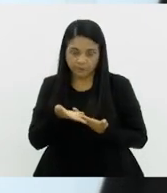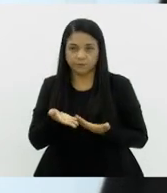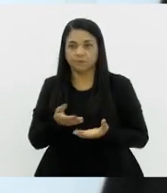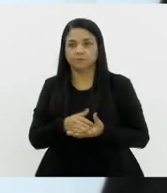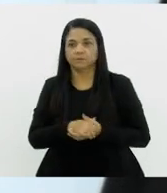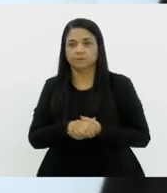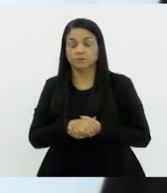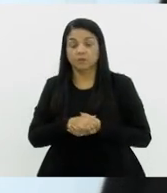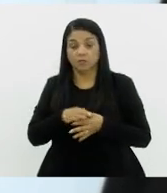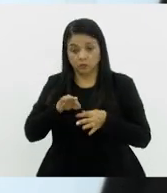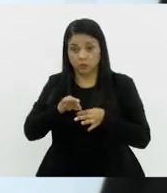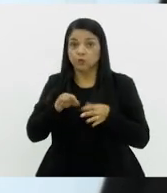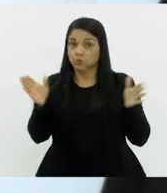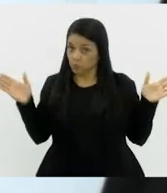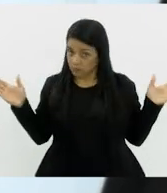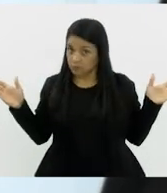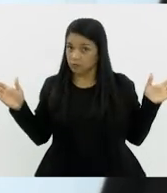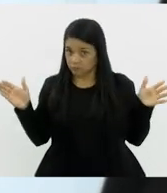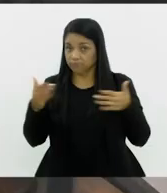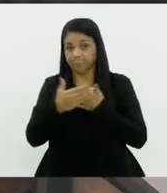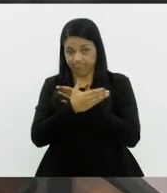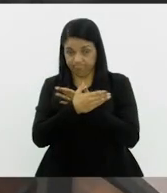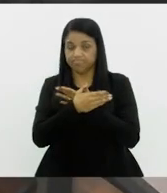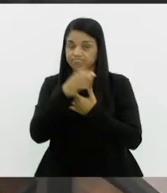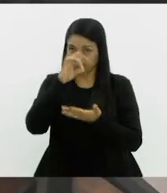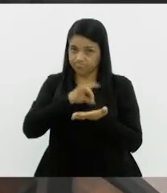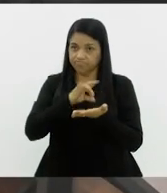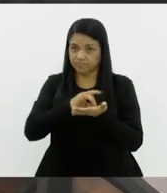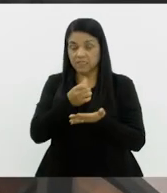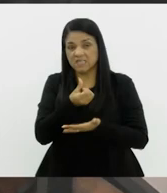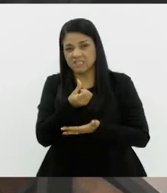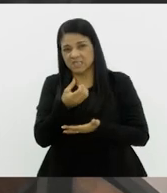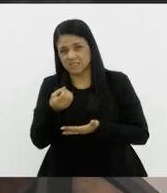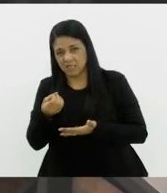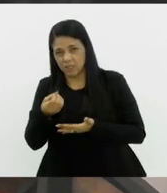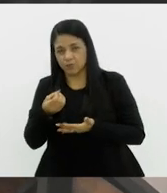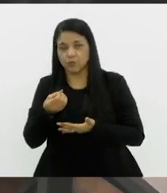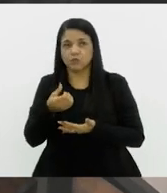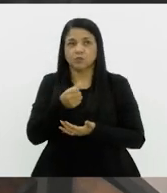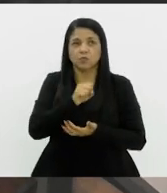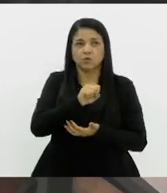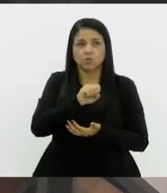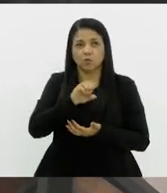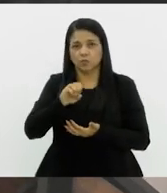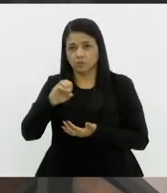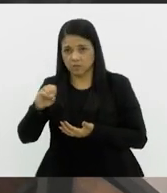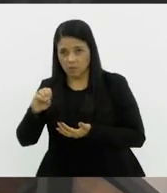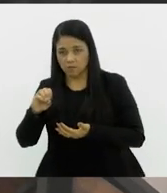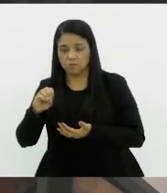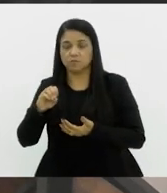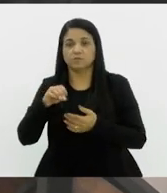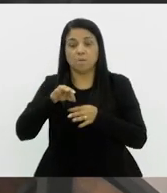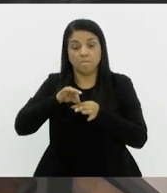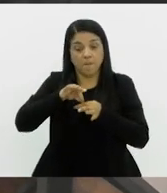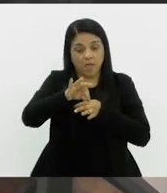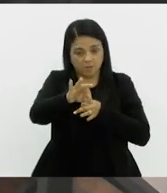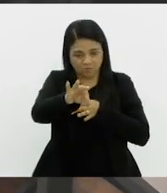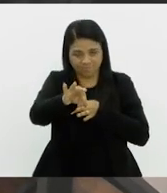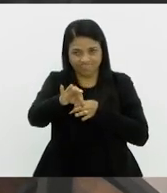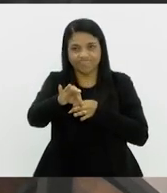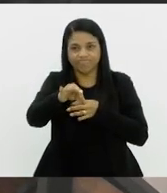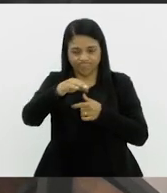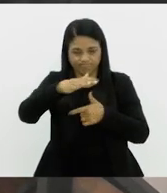800 metros do Cristo. Do Cristo, sim, senhor. Entre 600 e 800. O epicentro seria o Cristo, exatamente. O raio de 800. Exatamente, que é o que já é